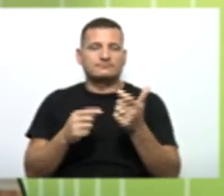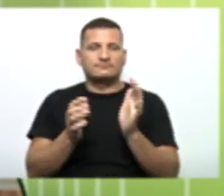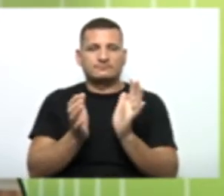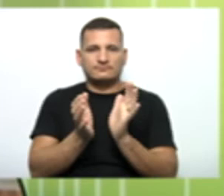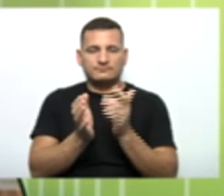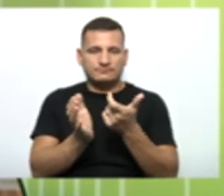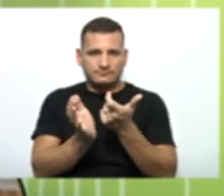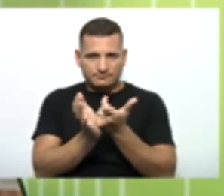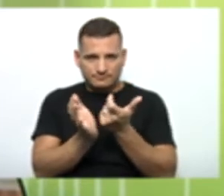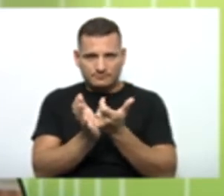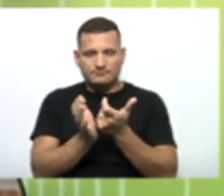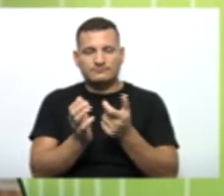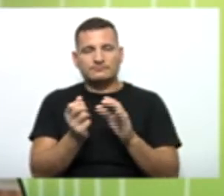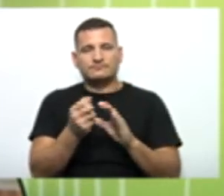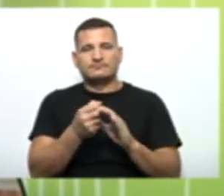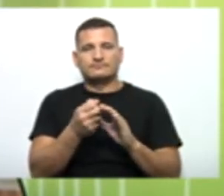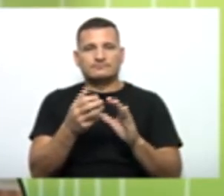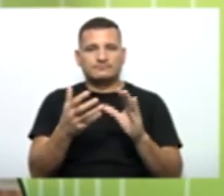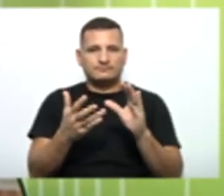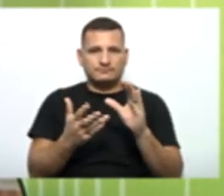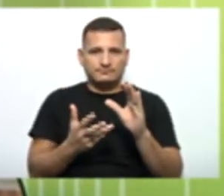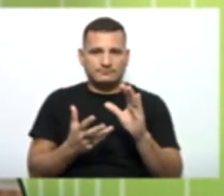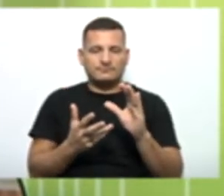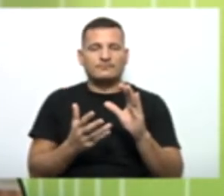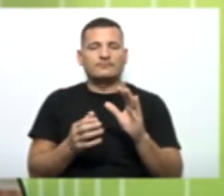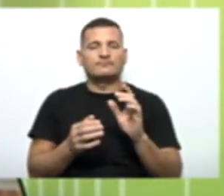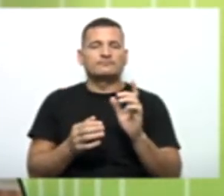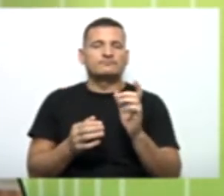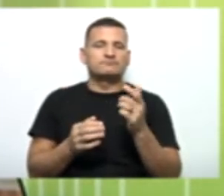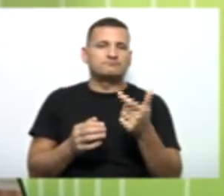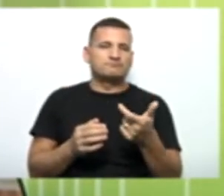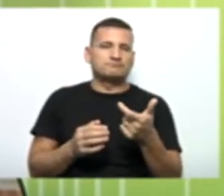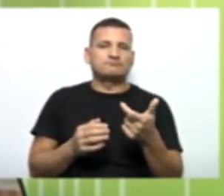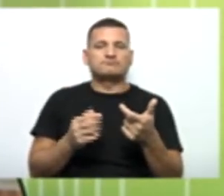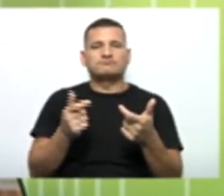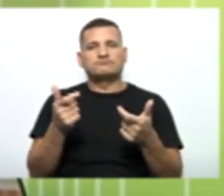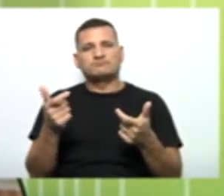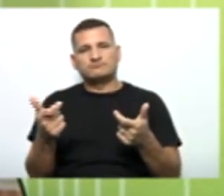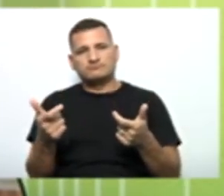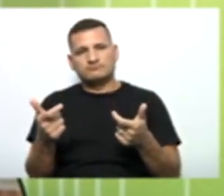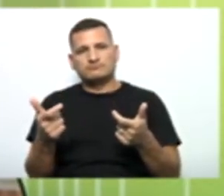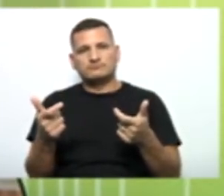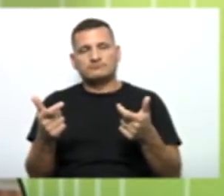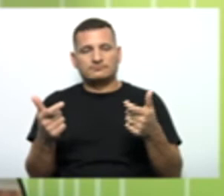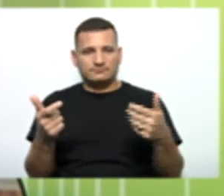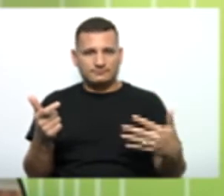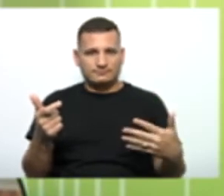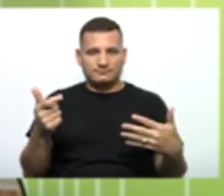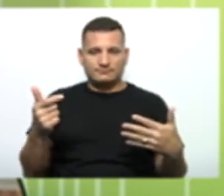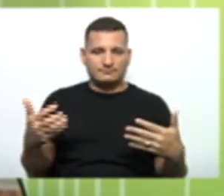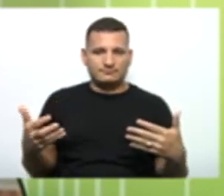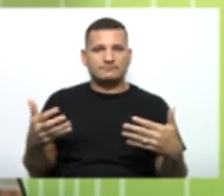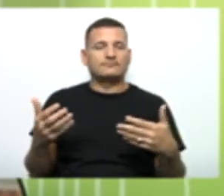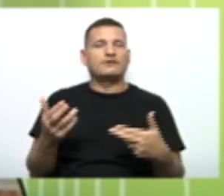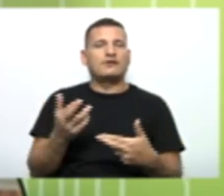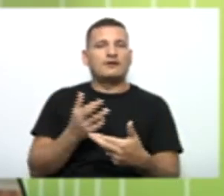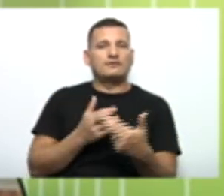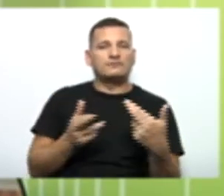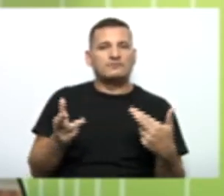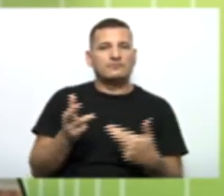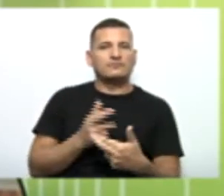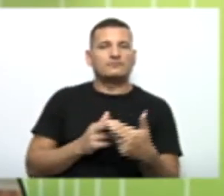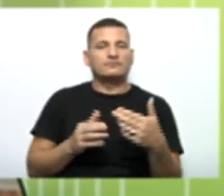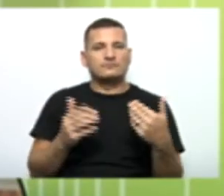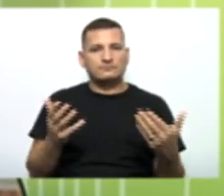os atributos, qual se relaciona com qual. E agora vocês já podem até complementar, né? Como vocês já